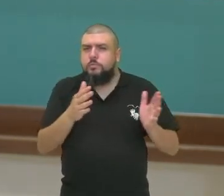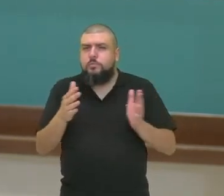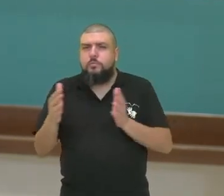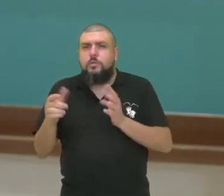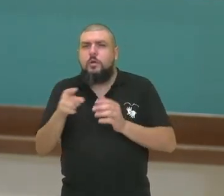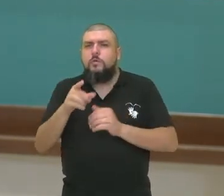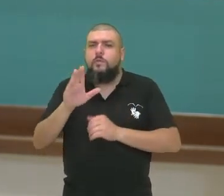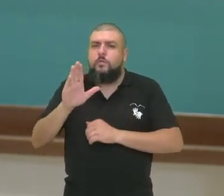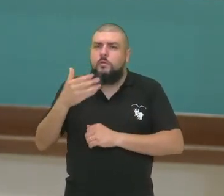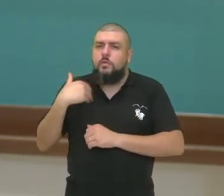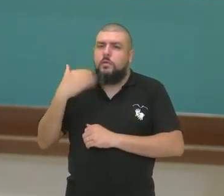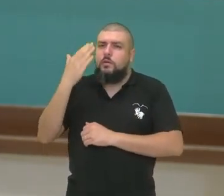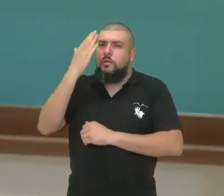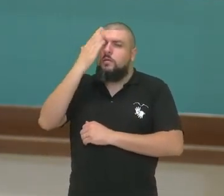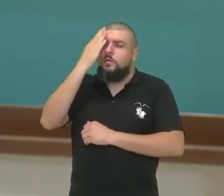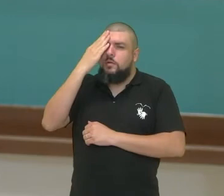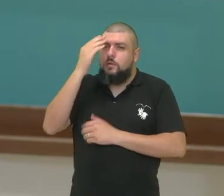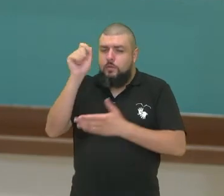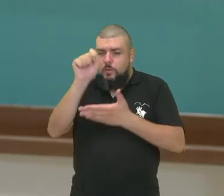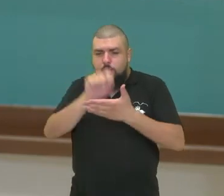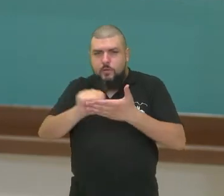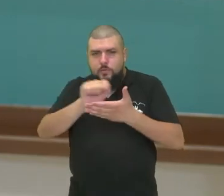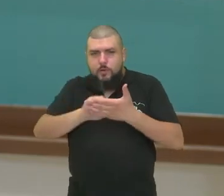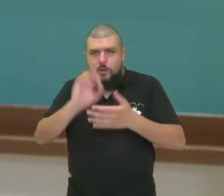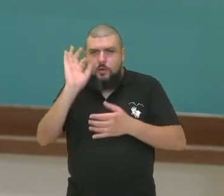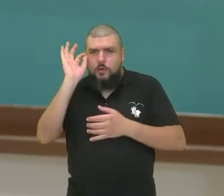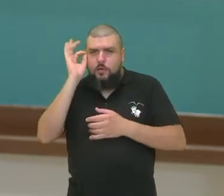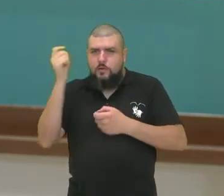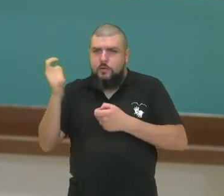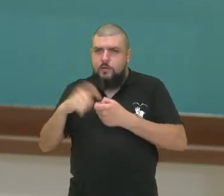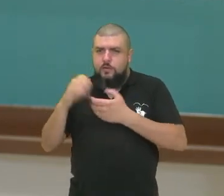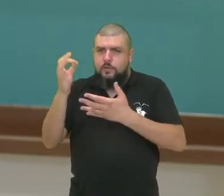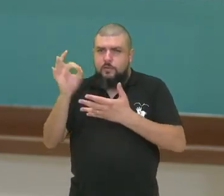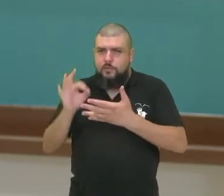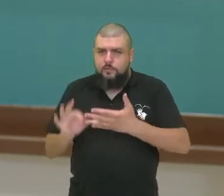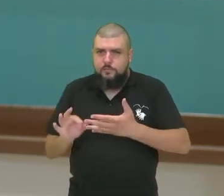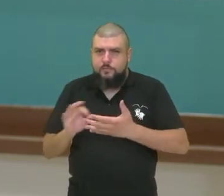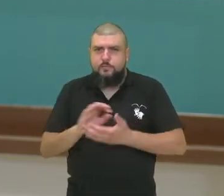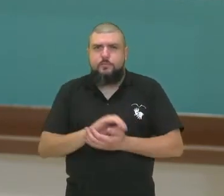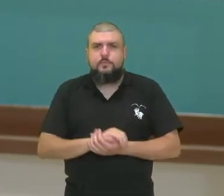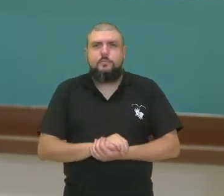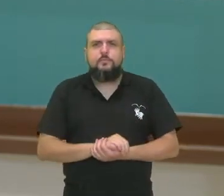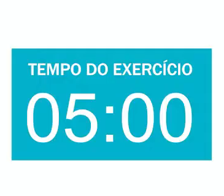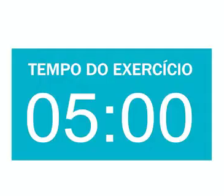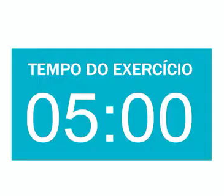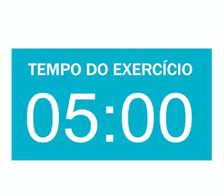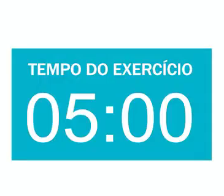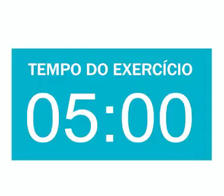sobre essa região, põe aí no seu caderno e em seguida voltaremos aí com a correção, ok?